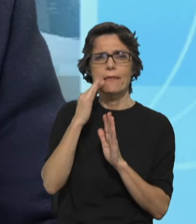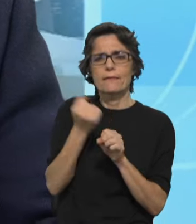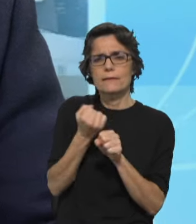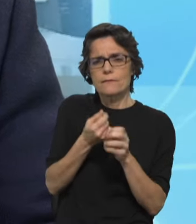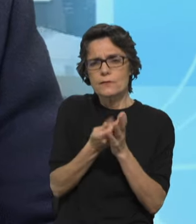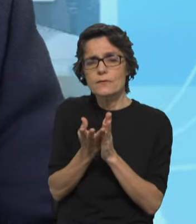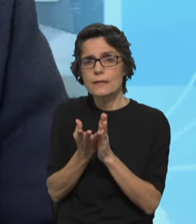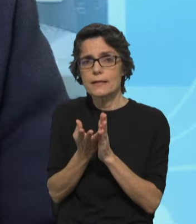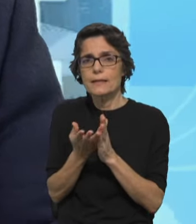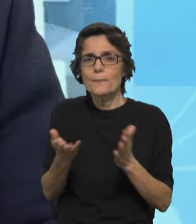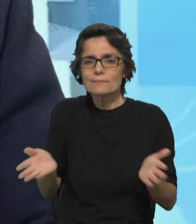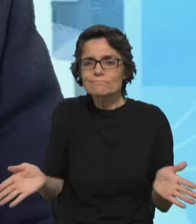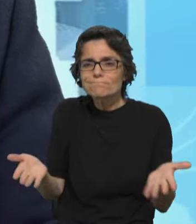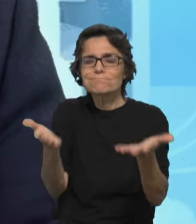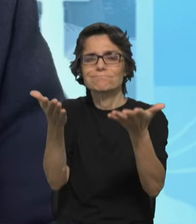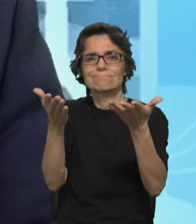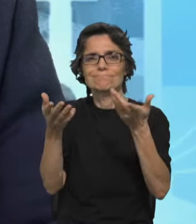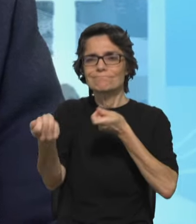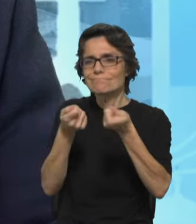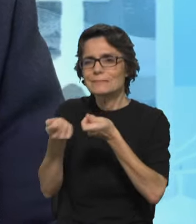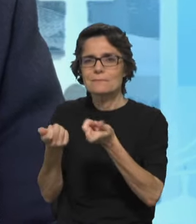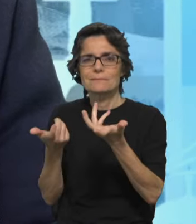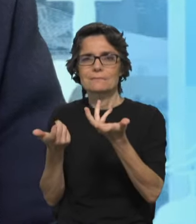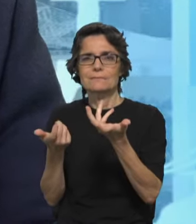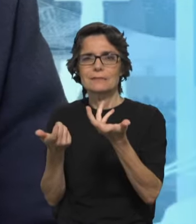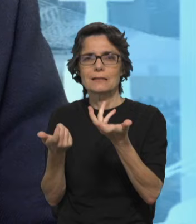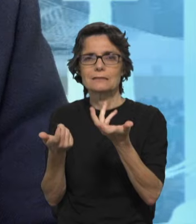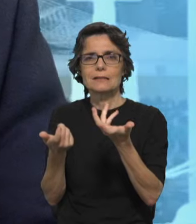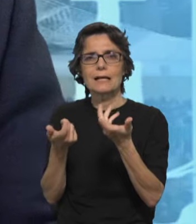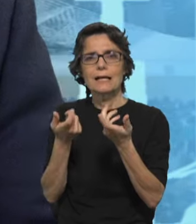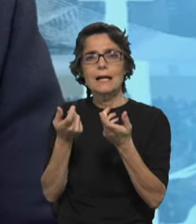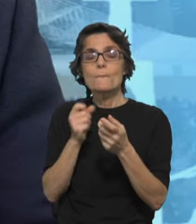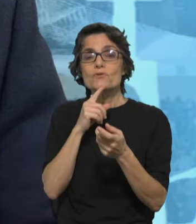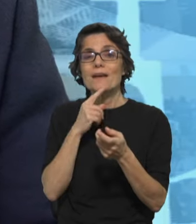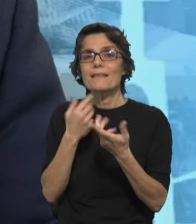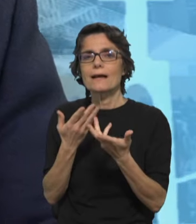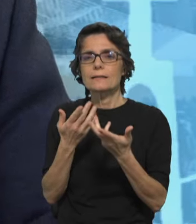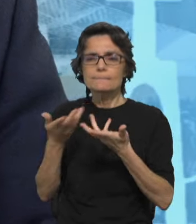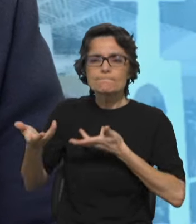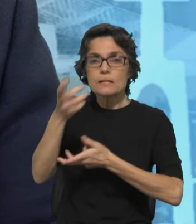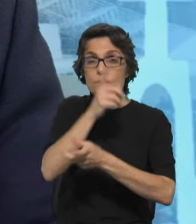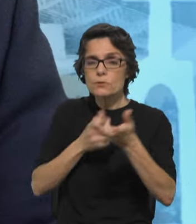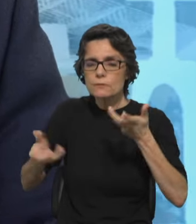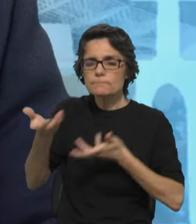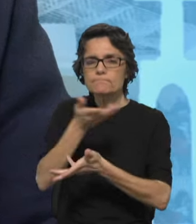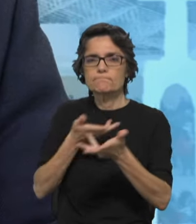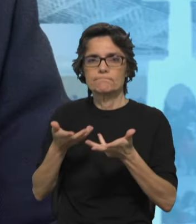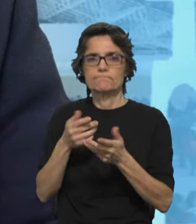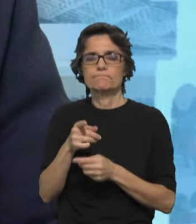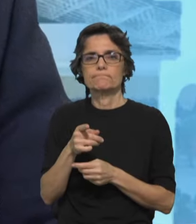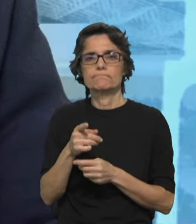criar dinamismos e momentos que levem a refletir e a concretizar. Há